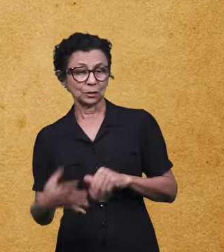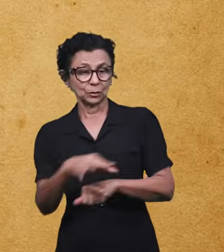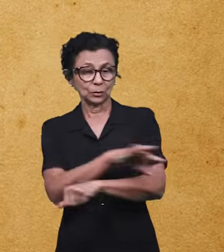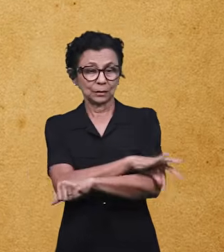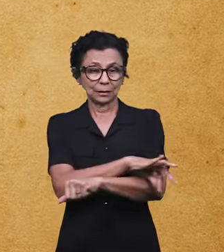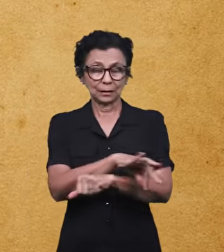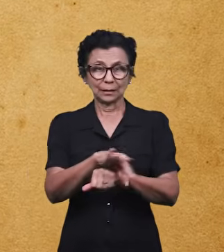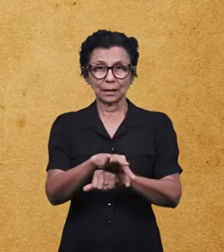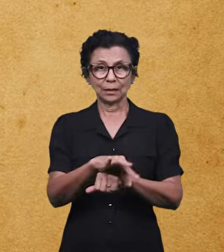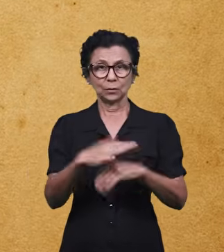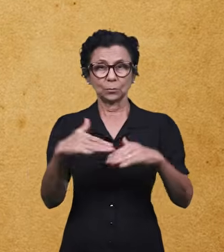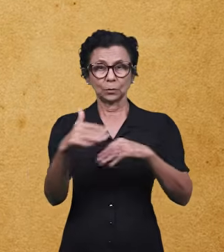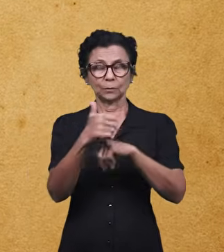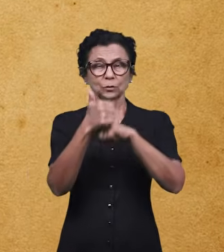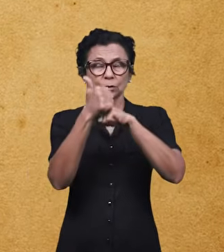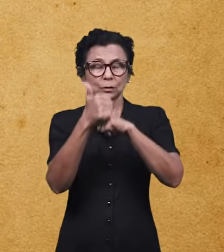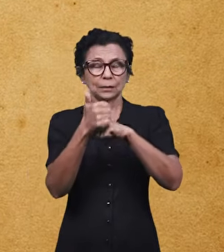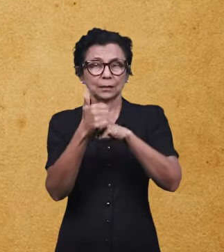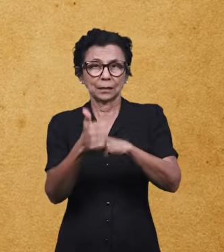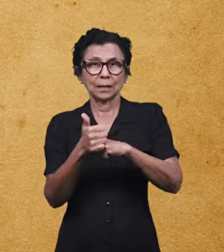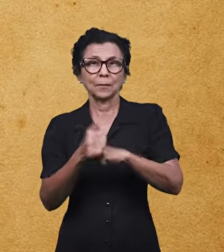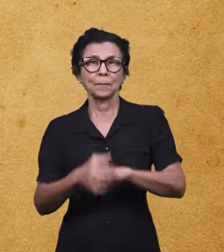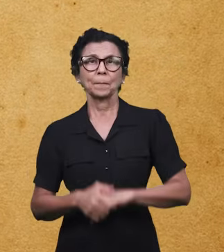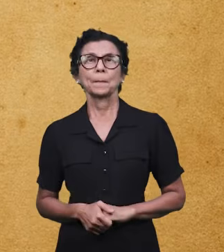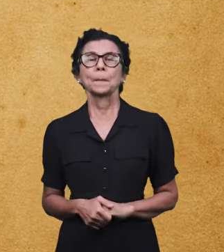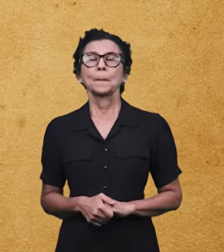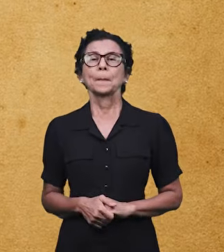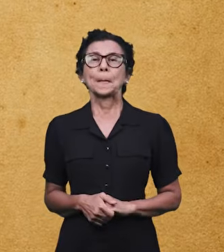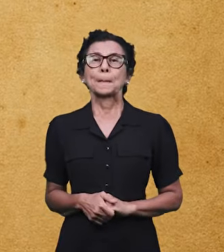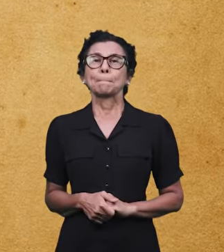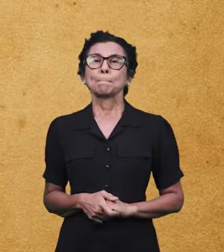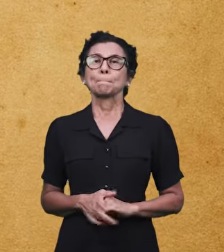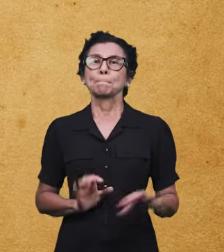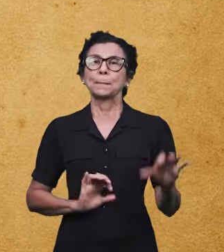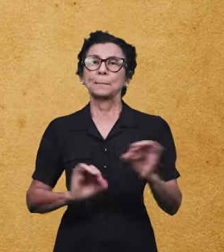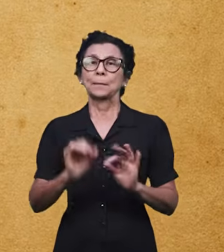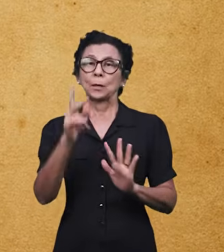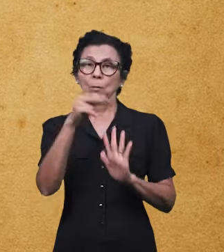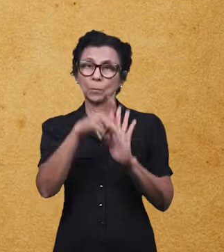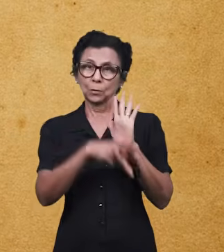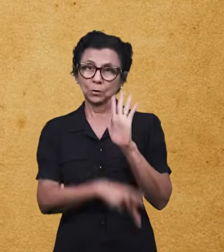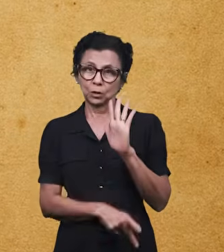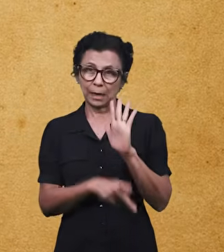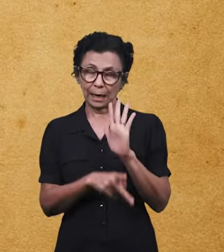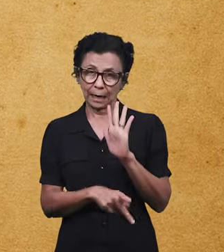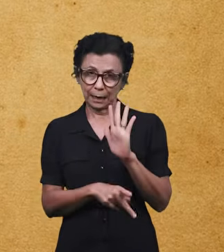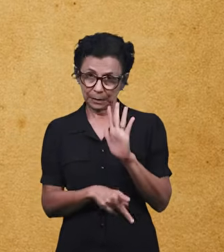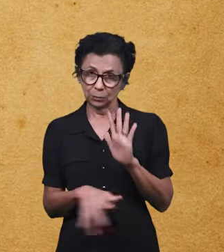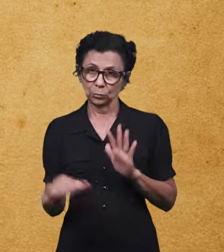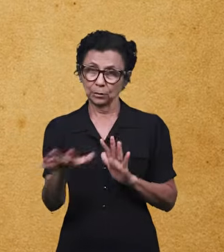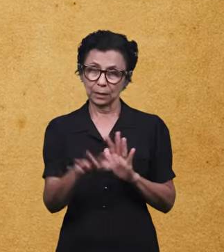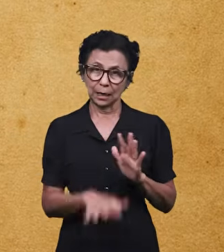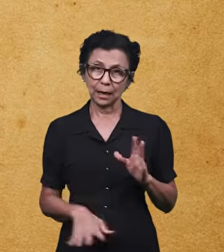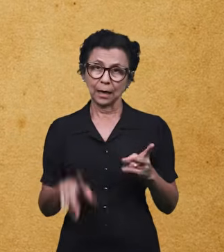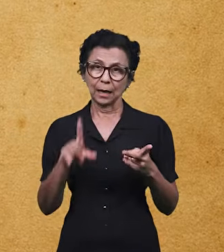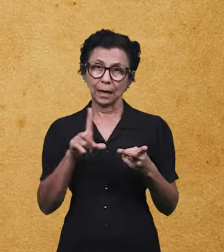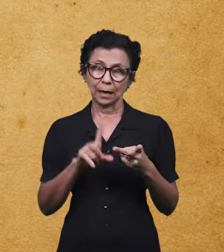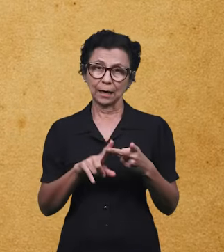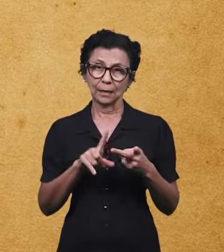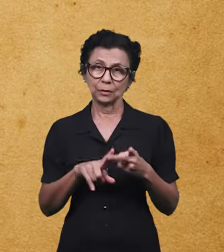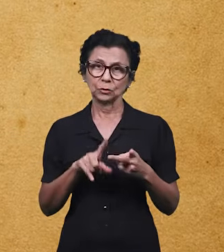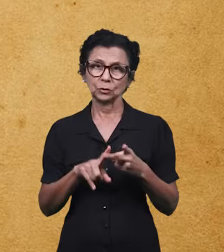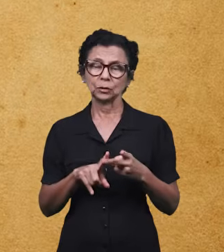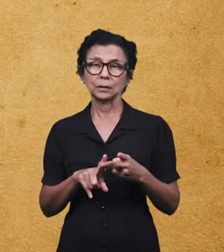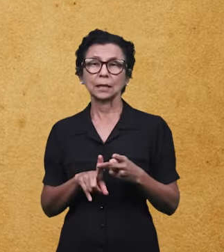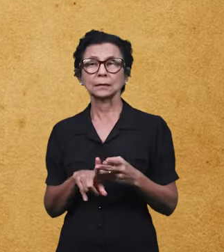as atribuições de um arquiteto e urbanista vão desde a concepção de projetos arquitetônicos, urbanos e